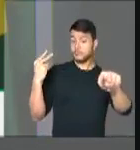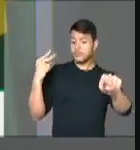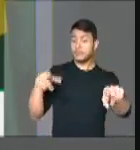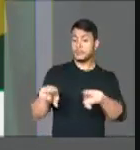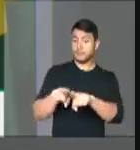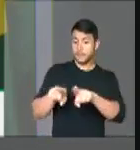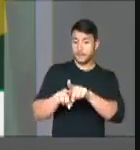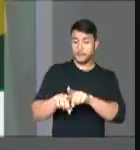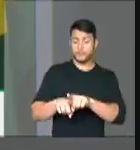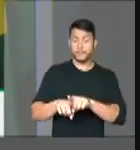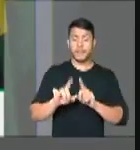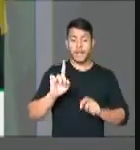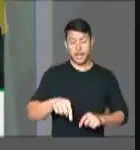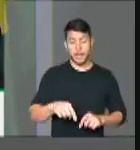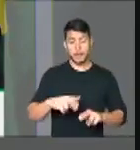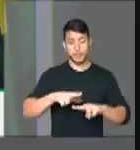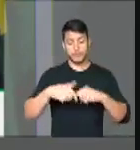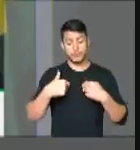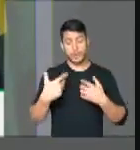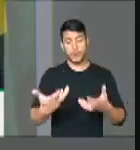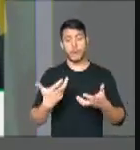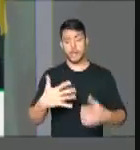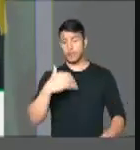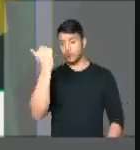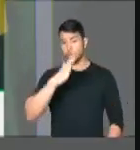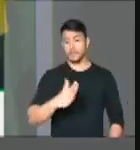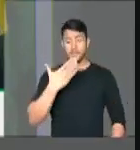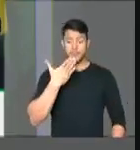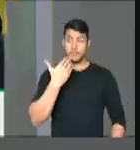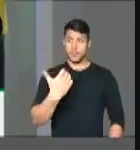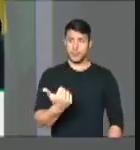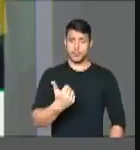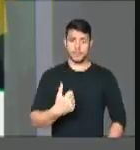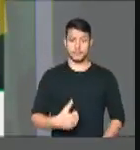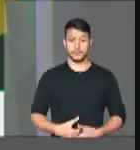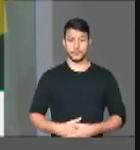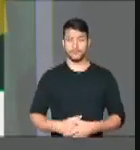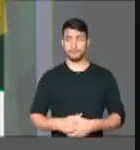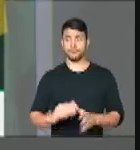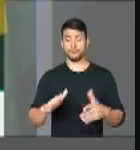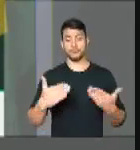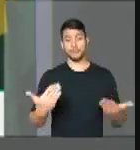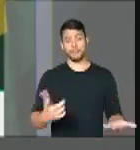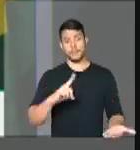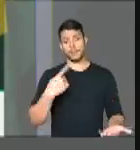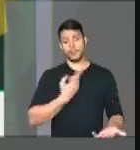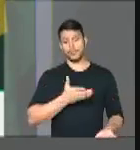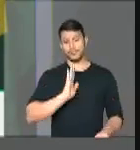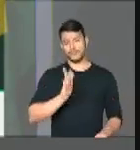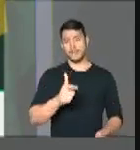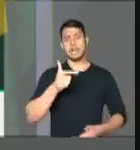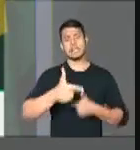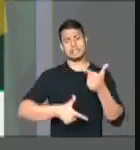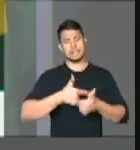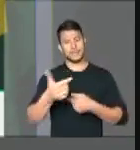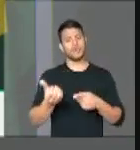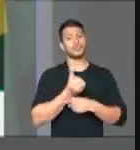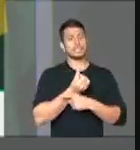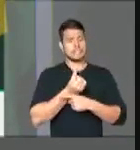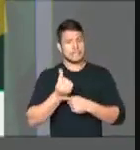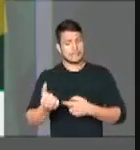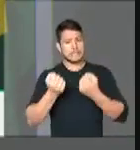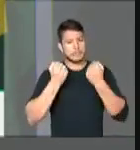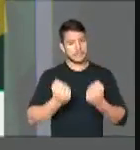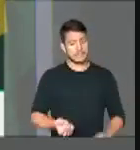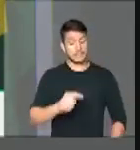melhor. E esse futuro que eu quero deixar nessa legislatura, ao final dessa legislatura. E a gente trabalhou muito nesses últimos 6 meses. Quando